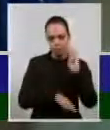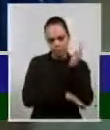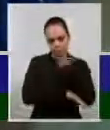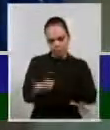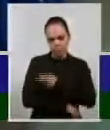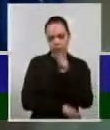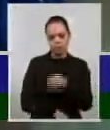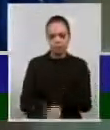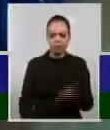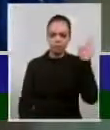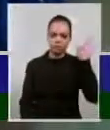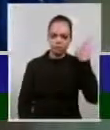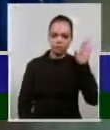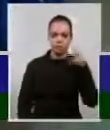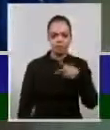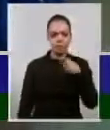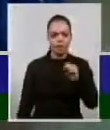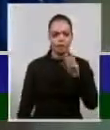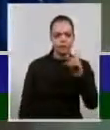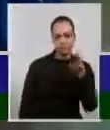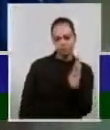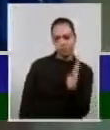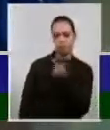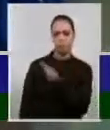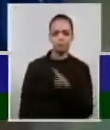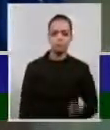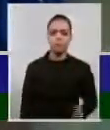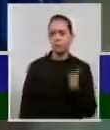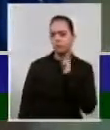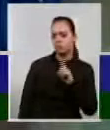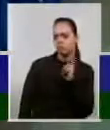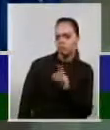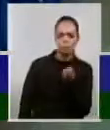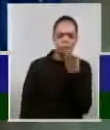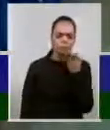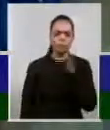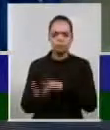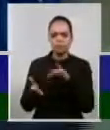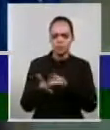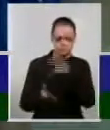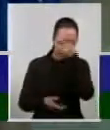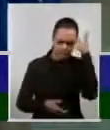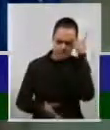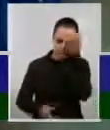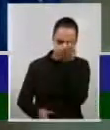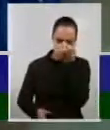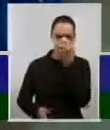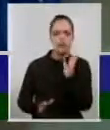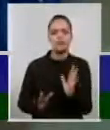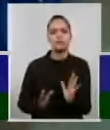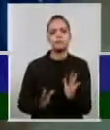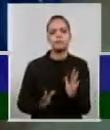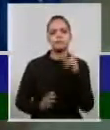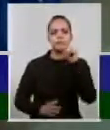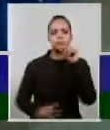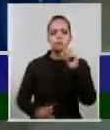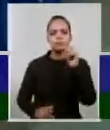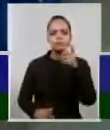do PSDB, um pré-candidato ao governo de Minas da mais alta estirpe, pessoa séria, honrada e